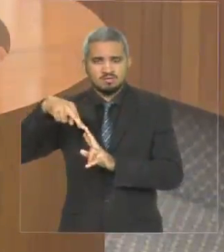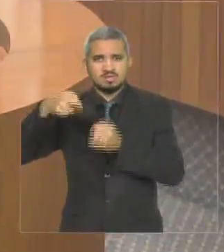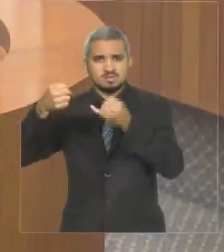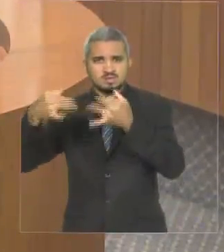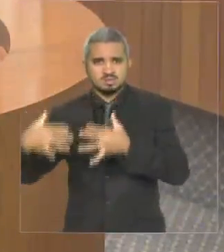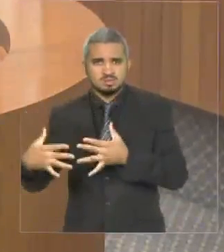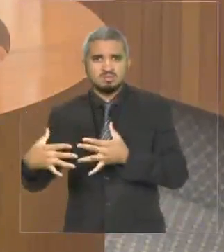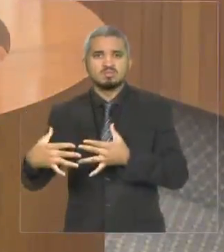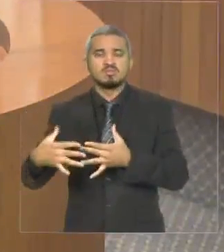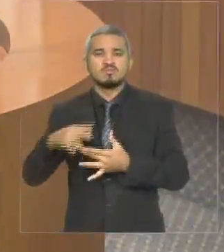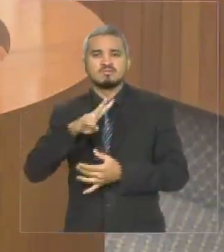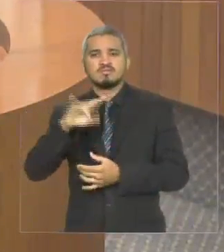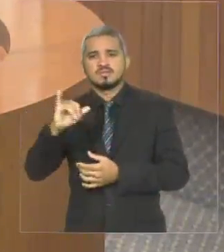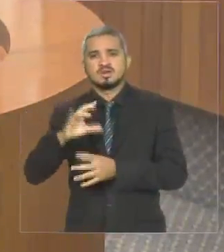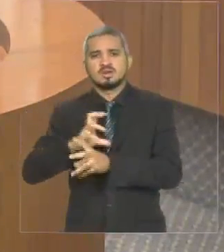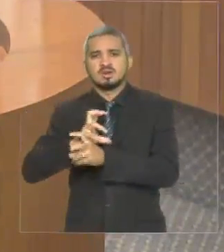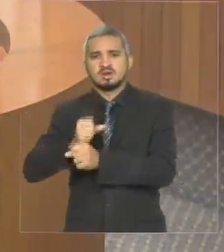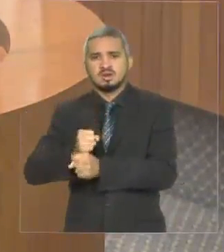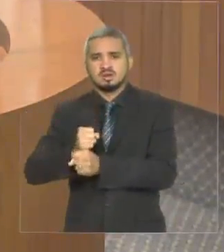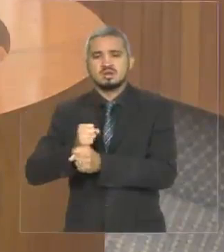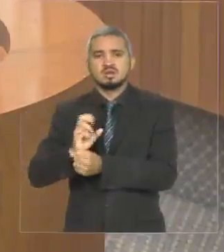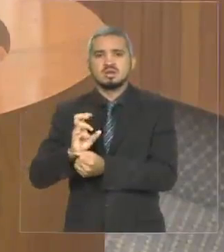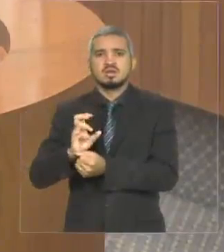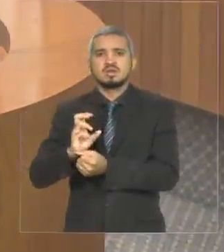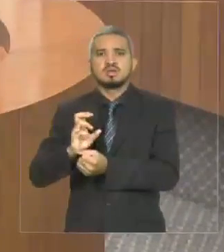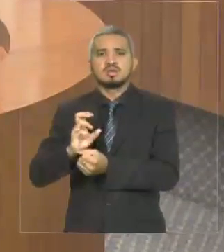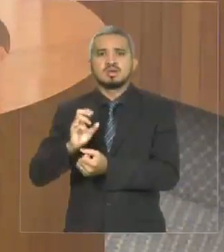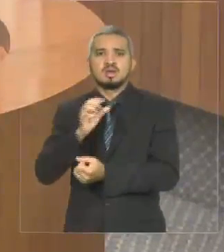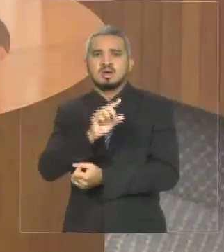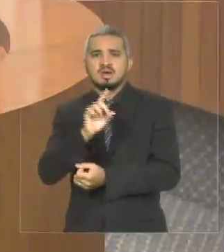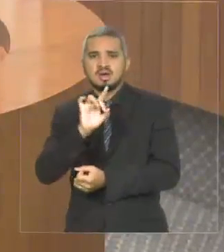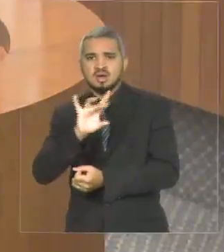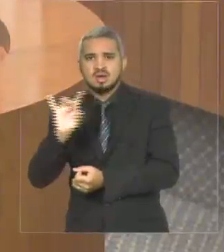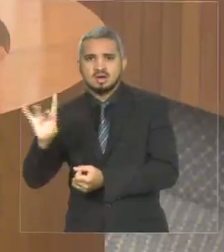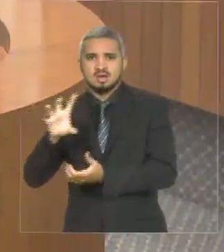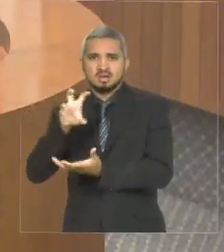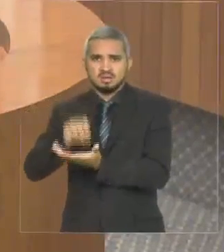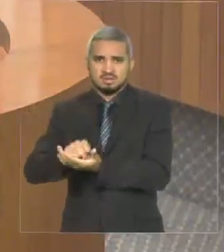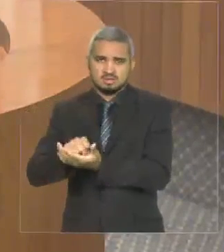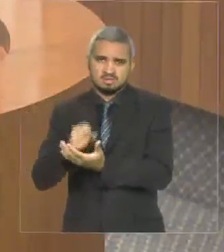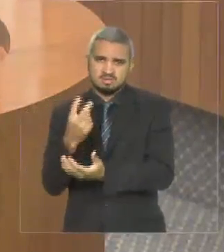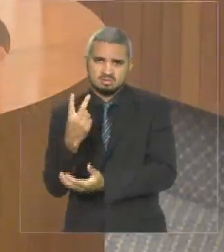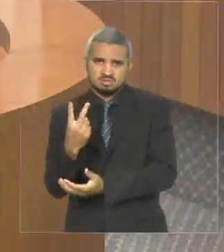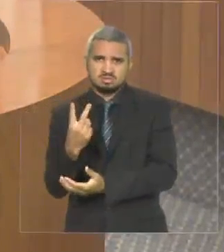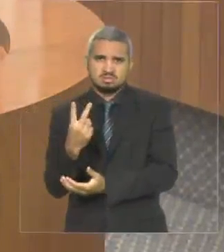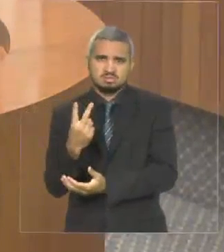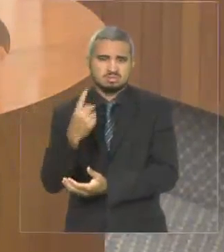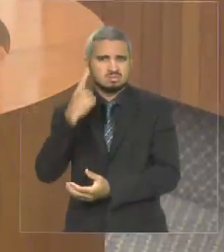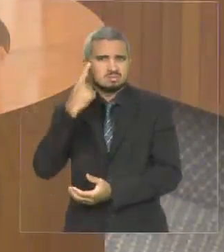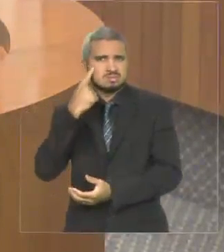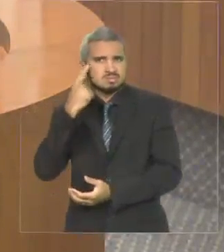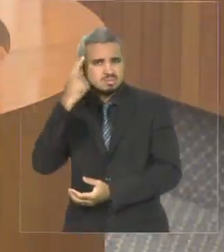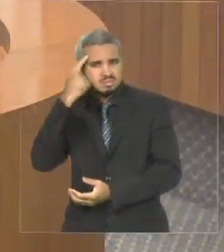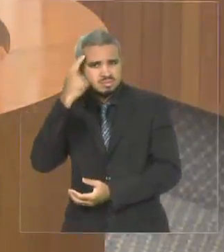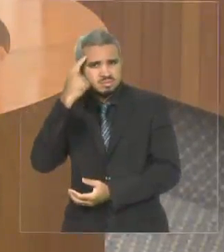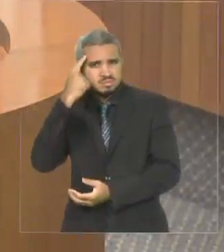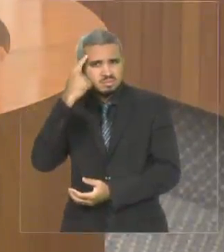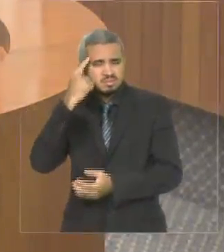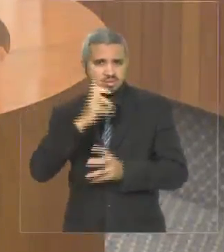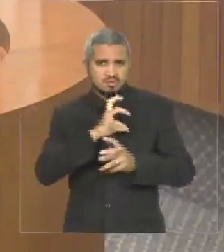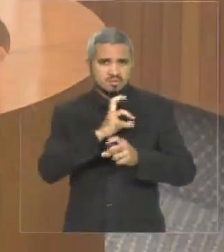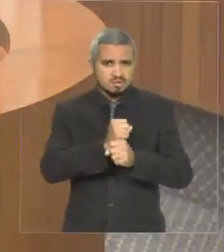diz que será calculada sobre o vencimento de cada matrícula. Então, a pergunta que fica, nós vamos calcular com